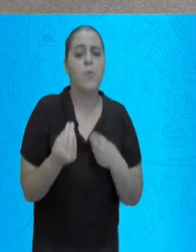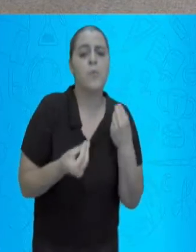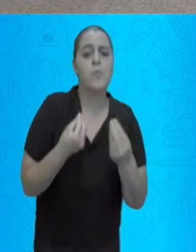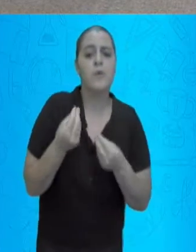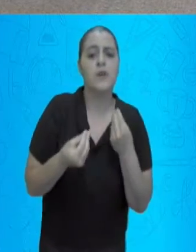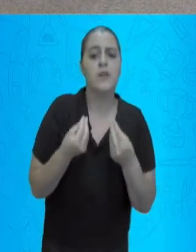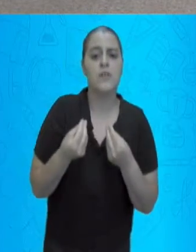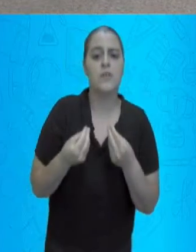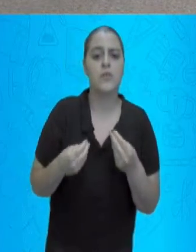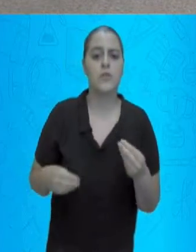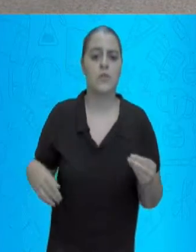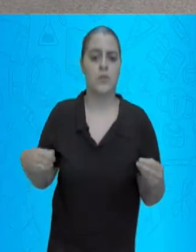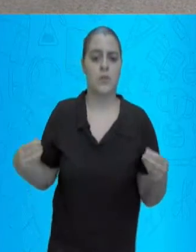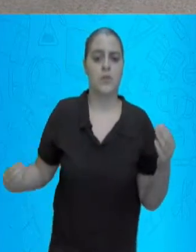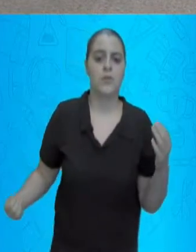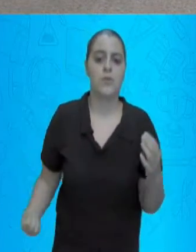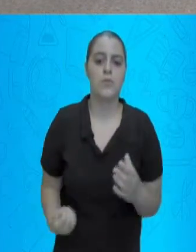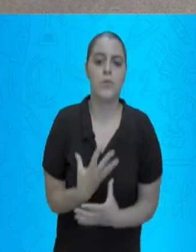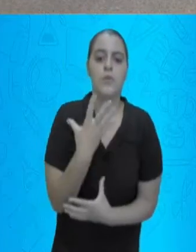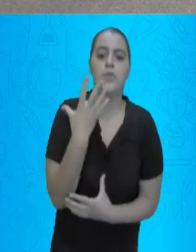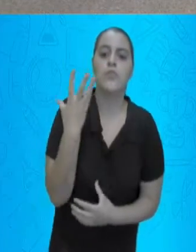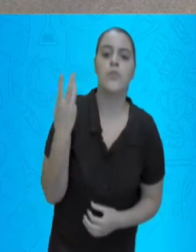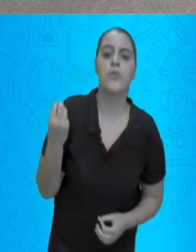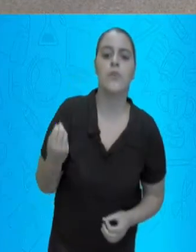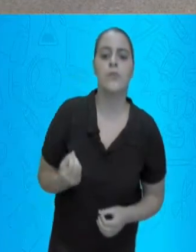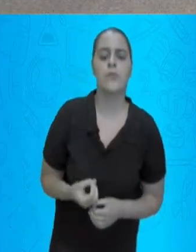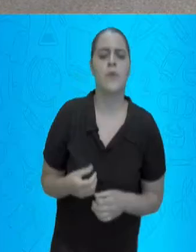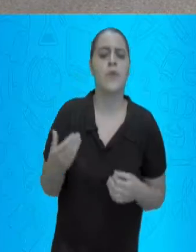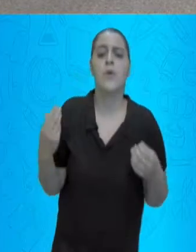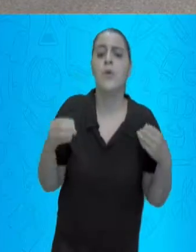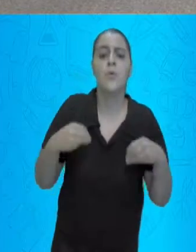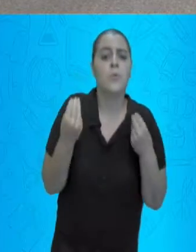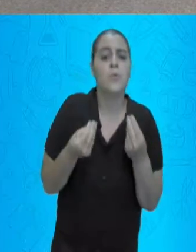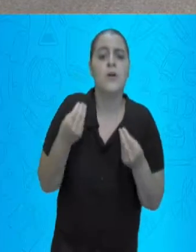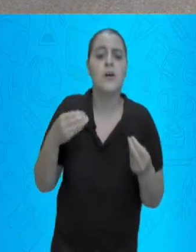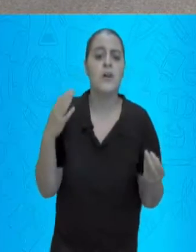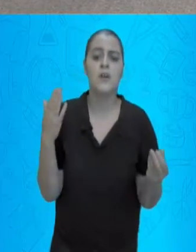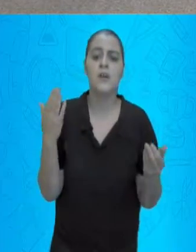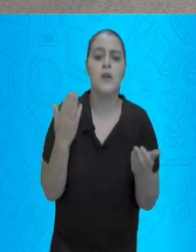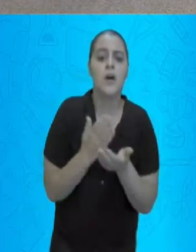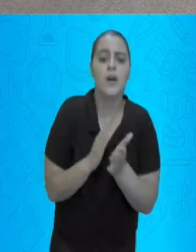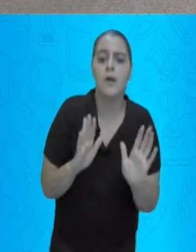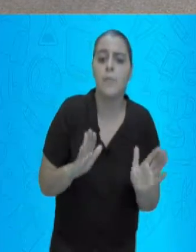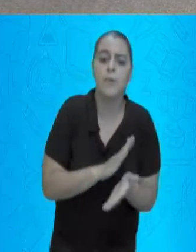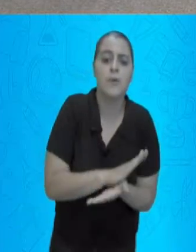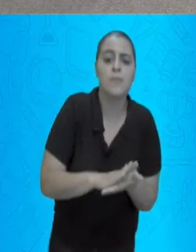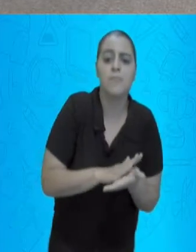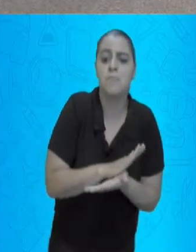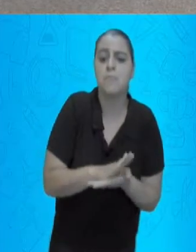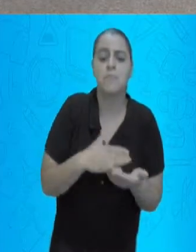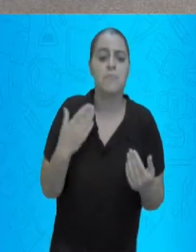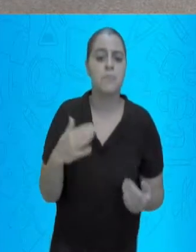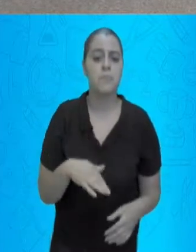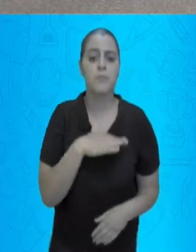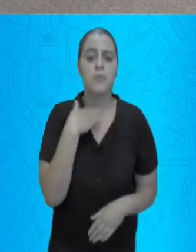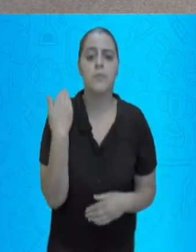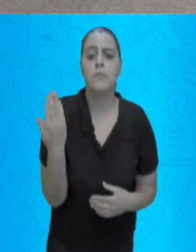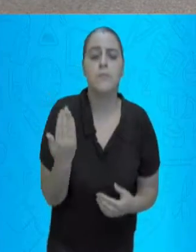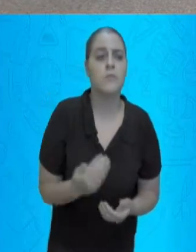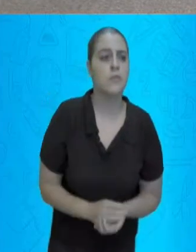ele existiu? Quando foi extinto? Então, é uma previsão e não